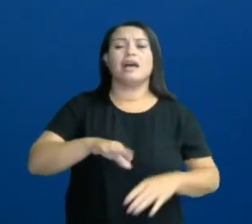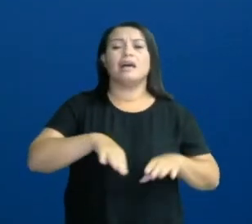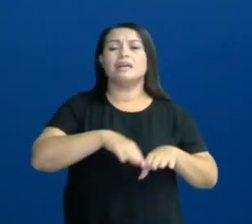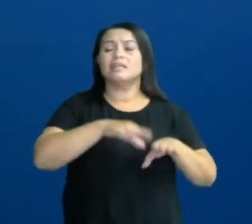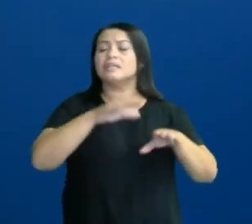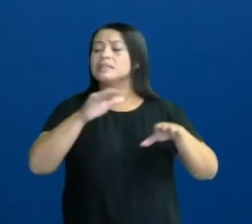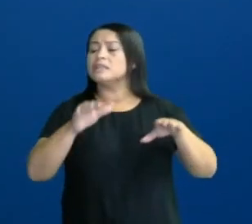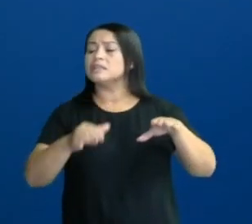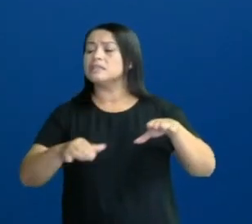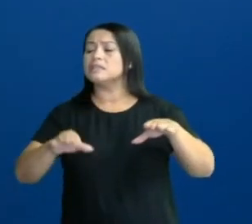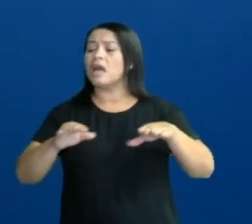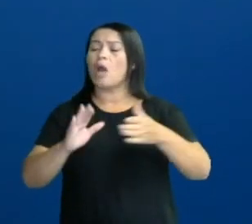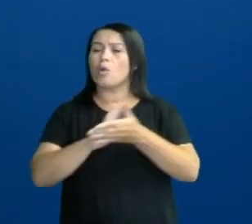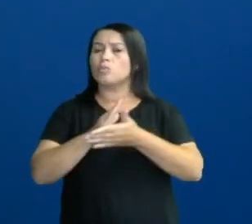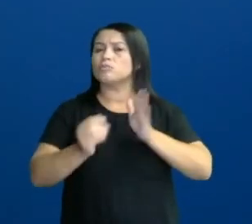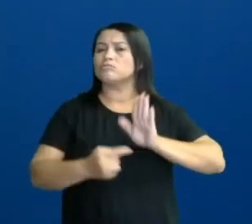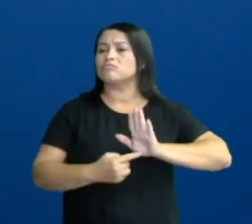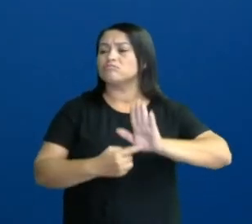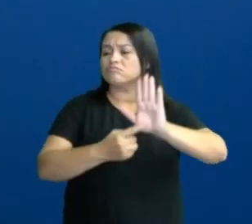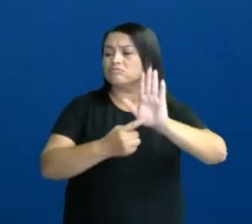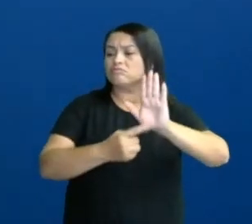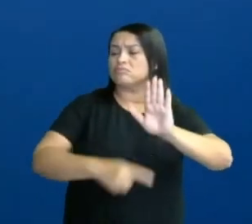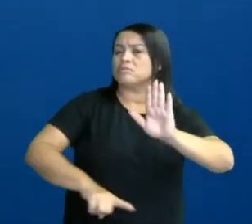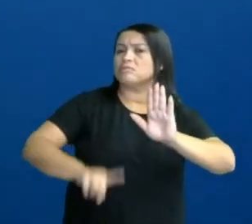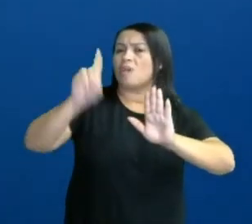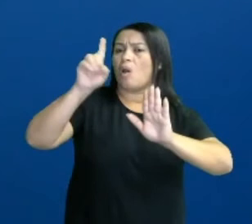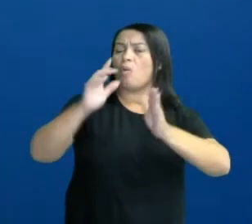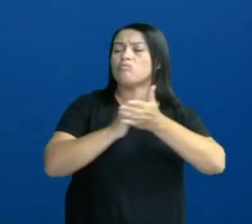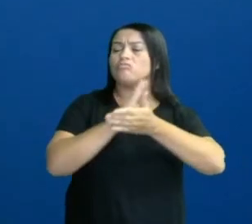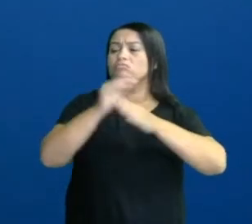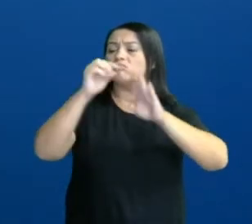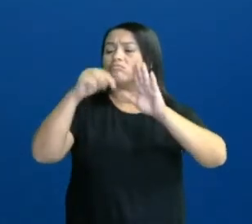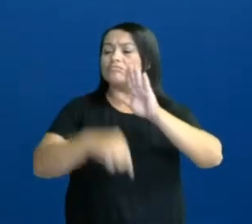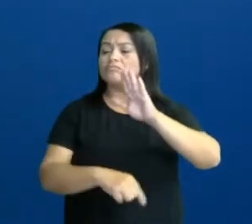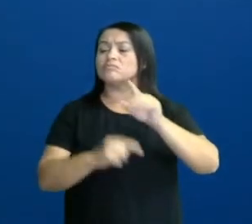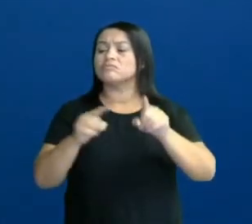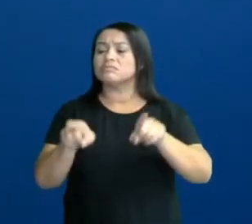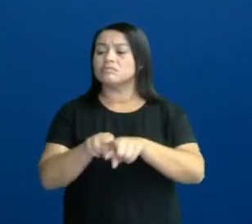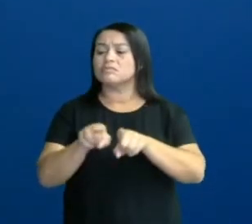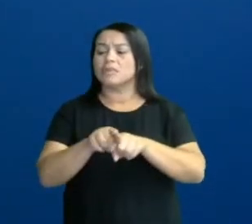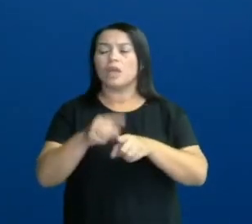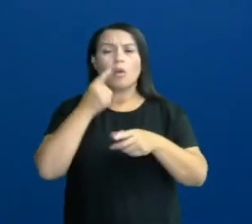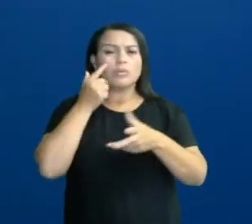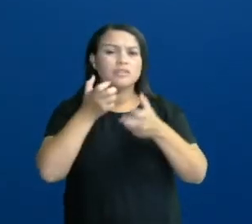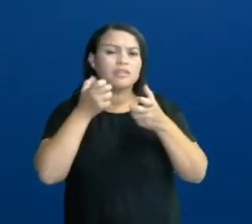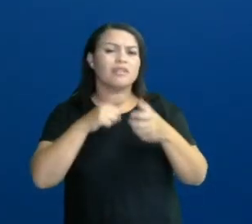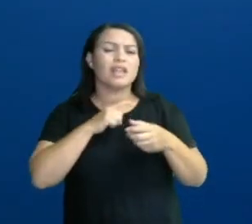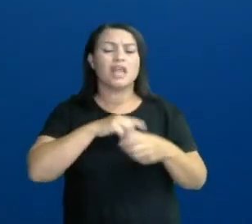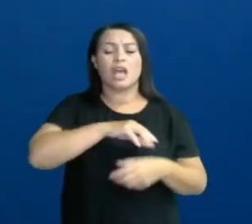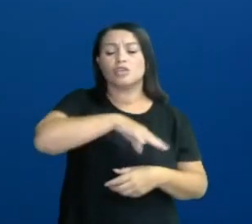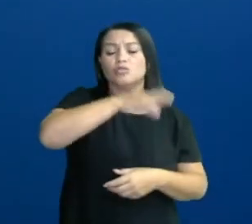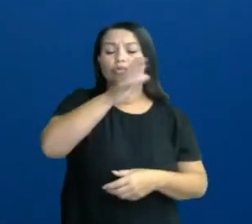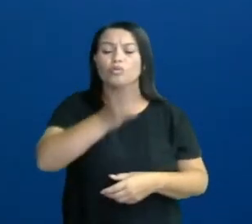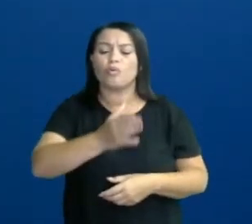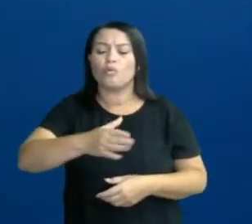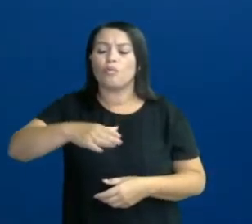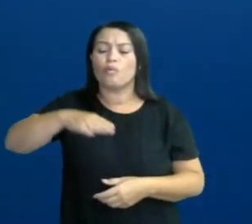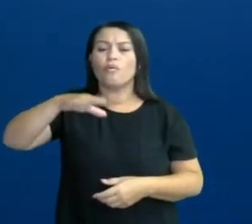aqui, da altitude do relevo, para um mapa, vai exatamente convergir para a formação das curvas de níveis. Então, com a